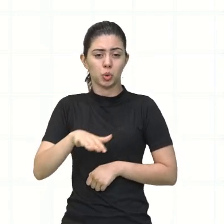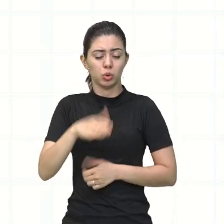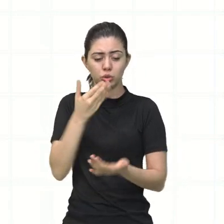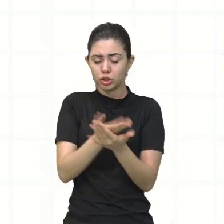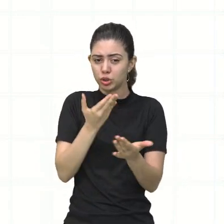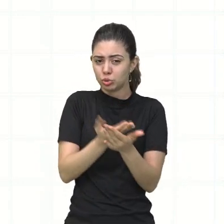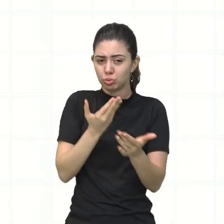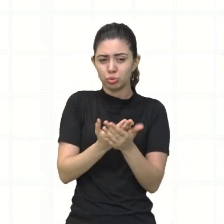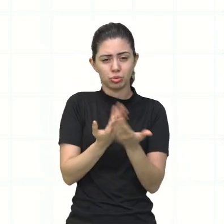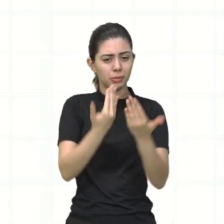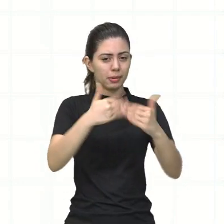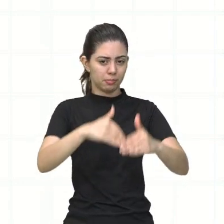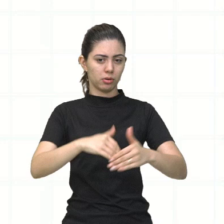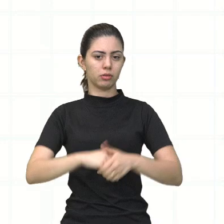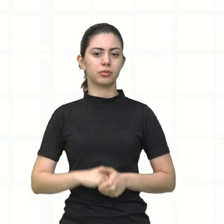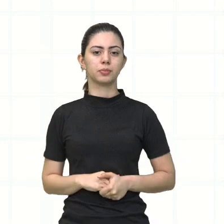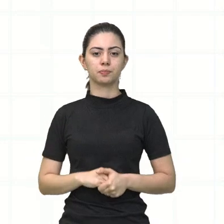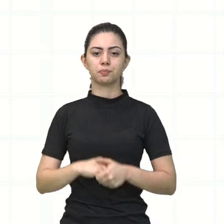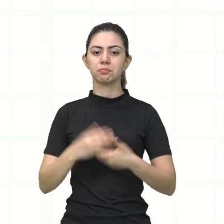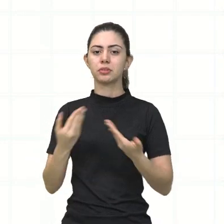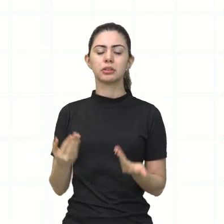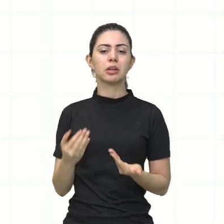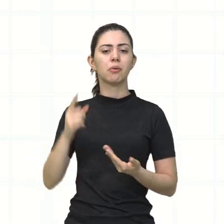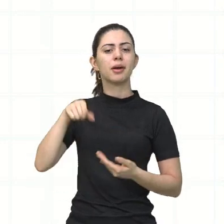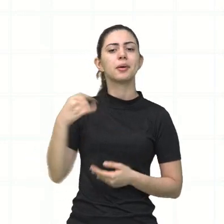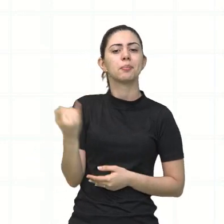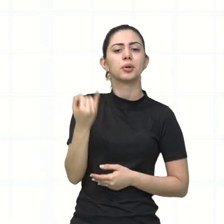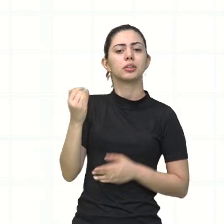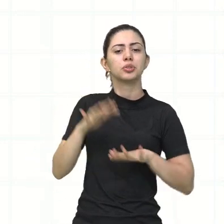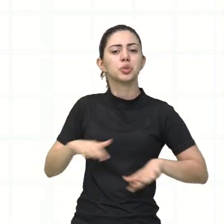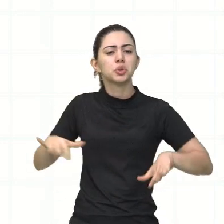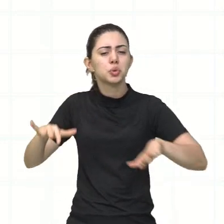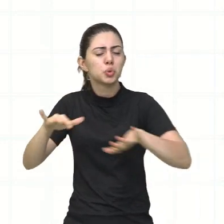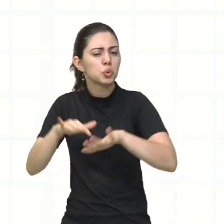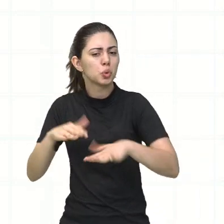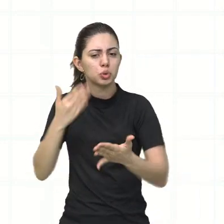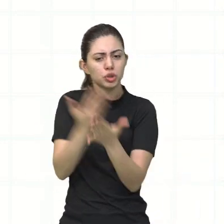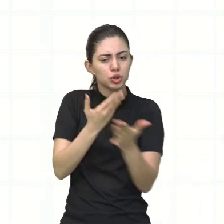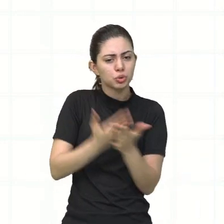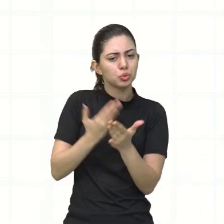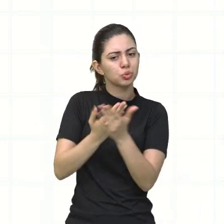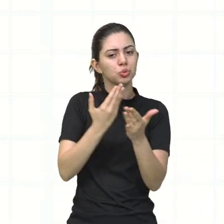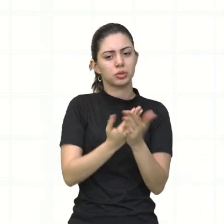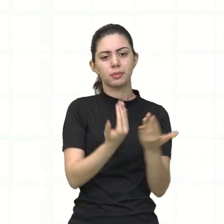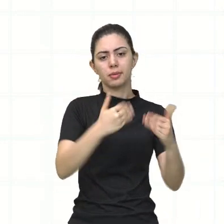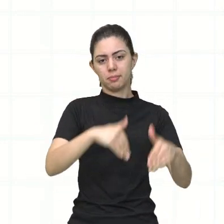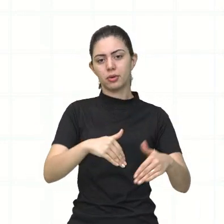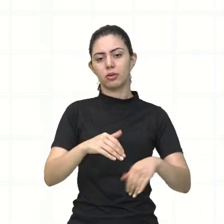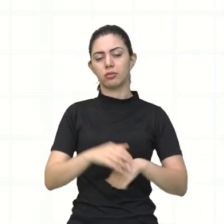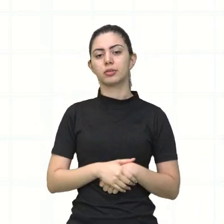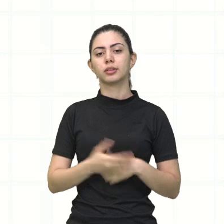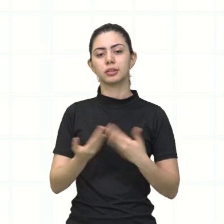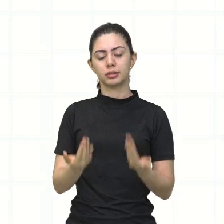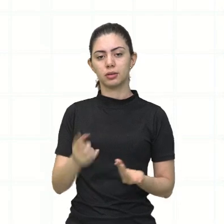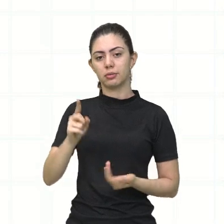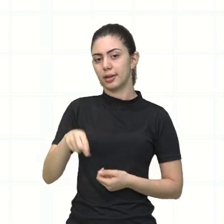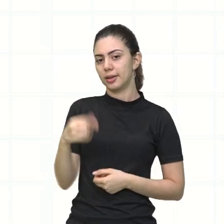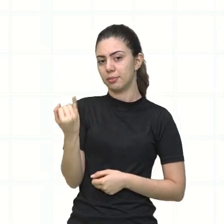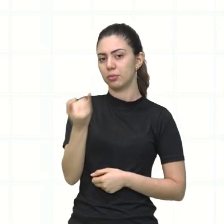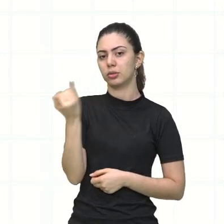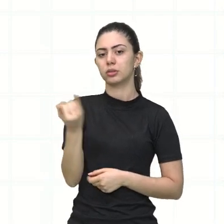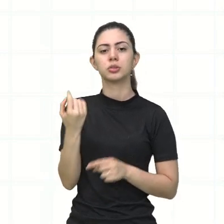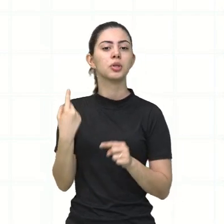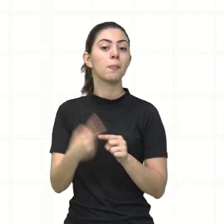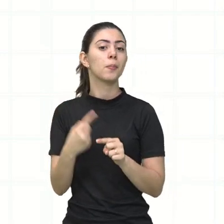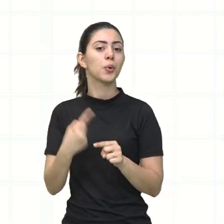provas. Que todos estudem para a prova, só está invertido, né? Que todos estudem para para as provas é importante, porque responde a